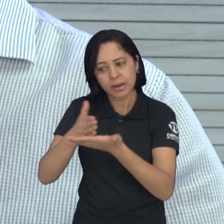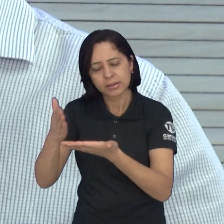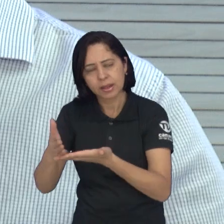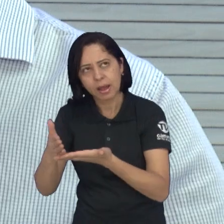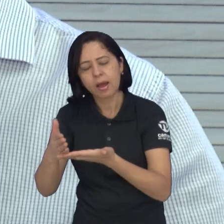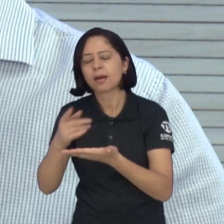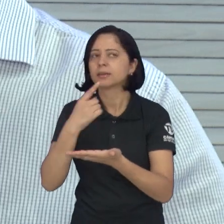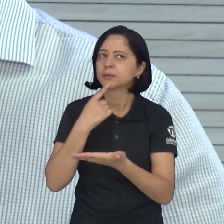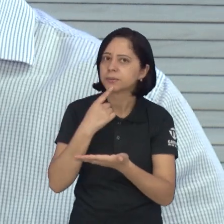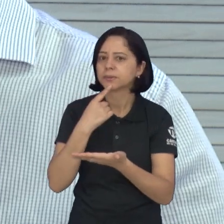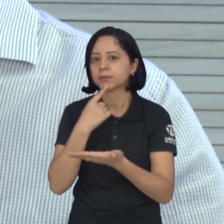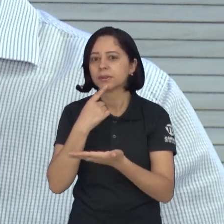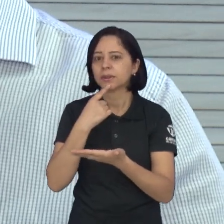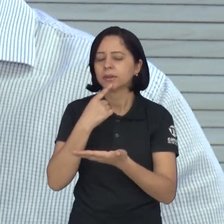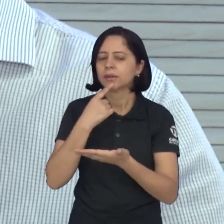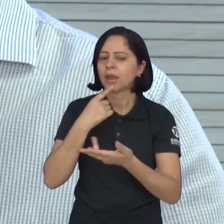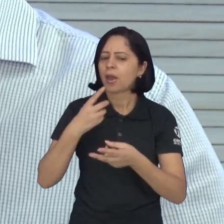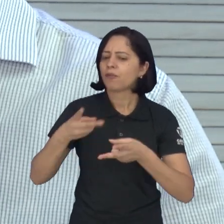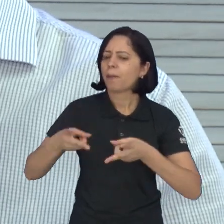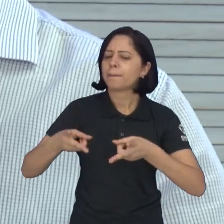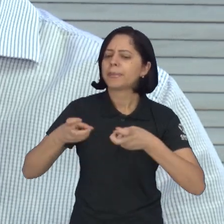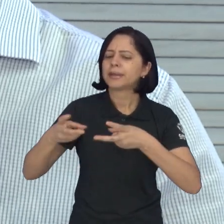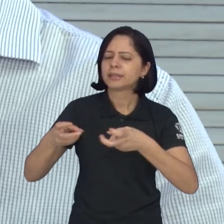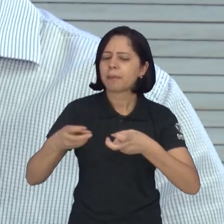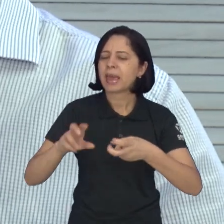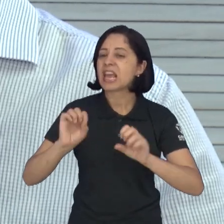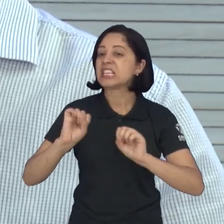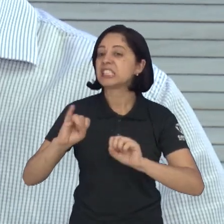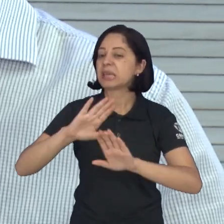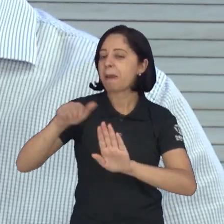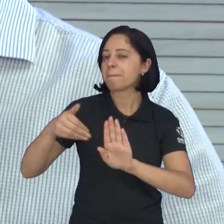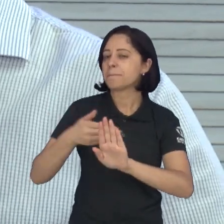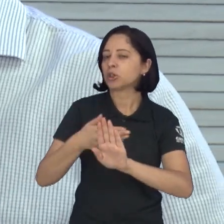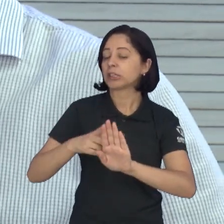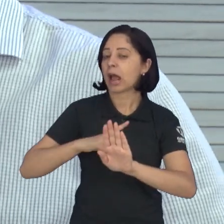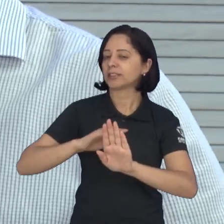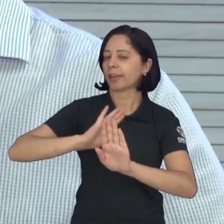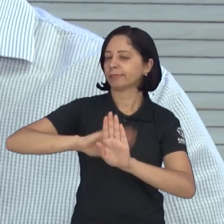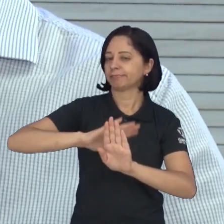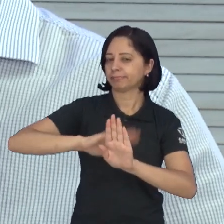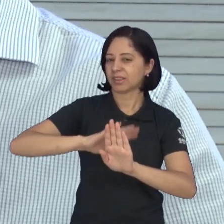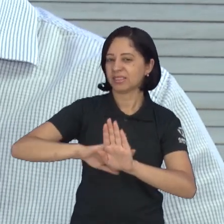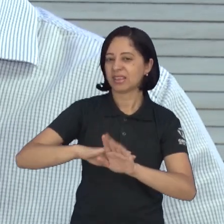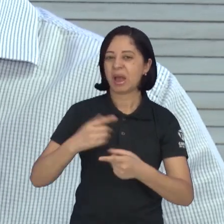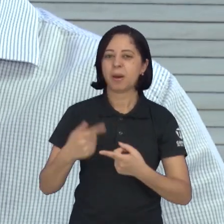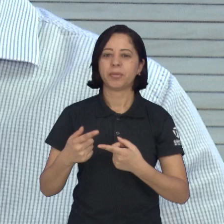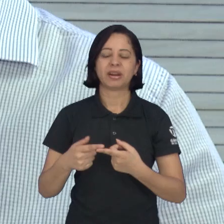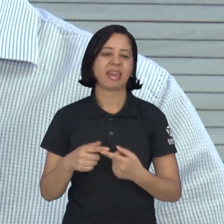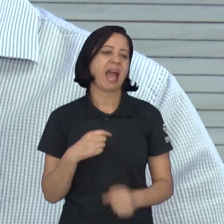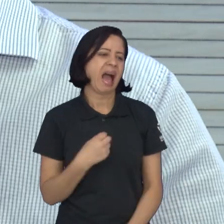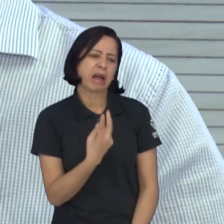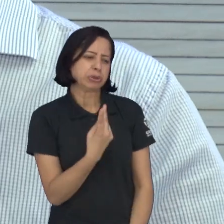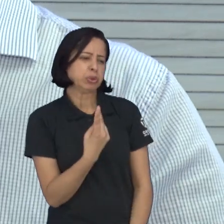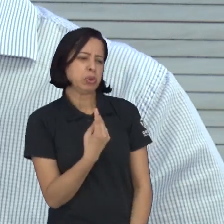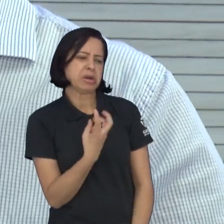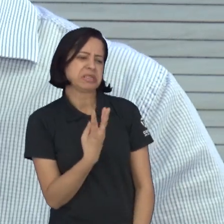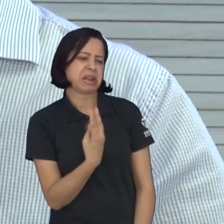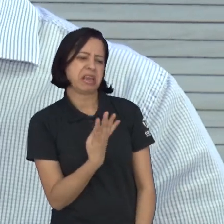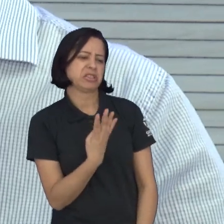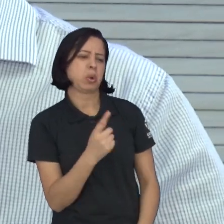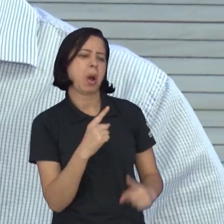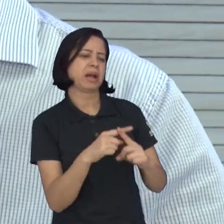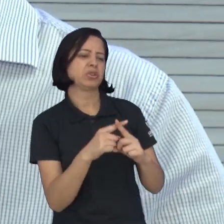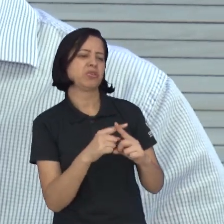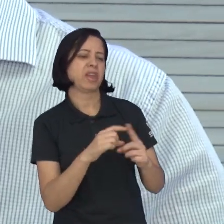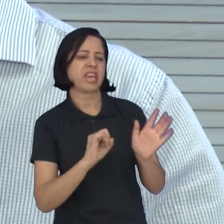se realmente não tem nada embutido, né? Porque muitas vezes se fala, são 2, 3, 4 vezes sem juros. Juros não tem,